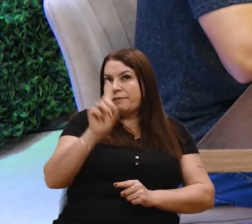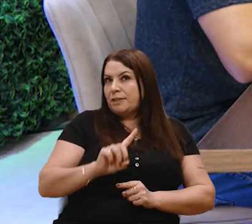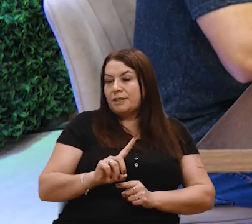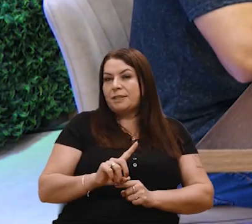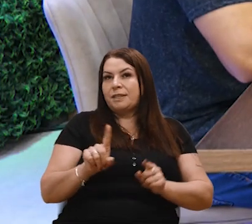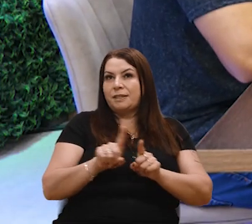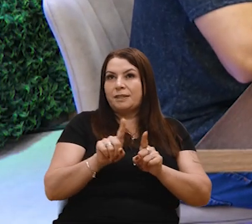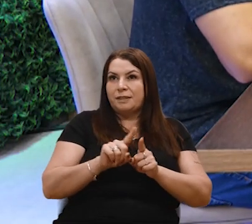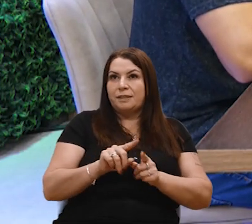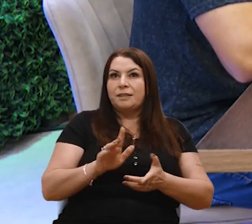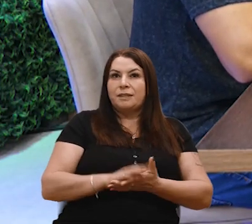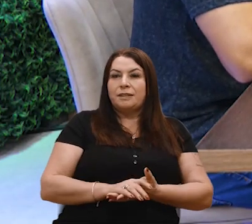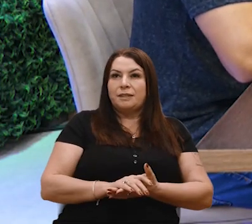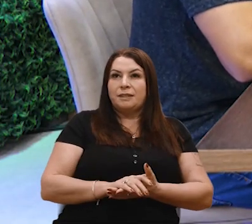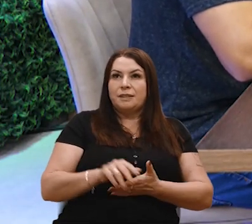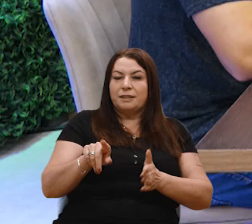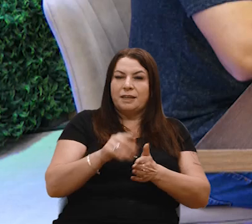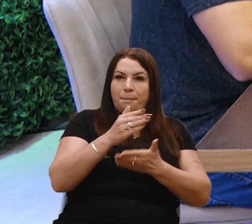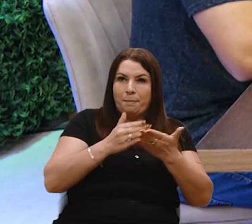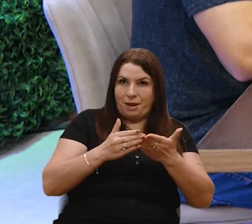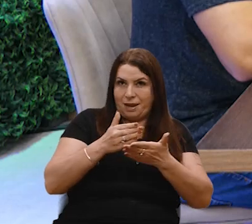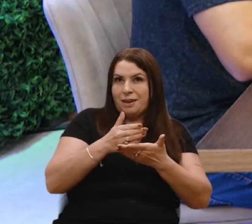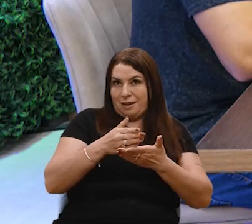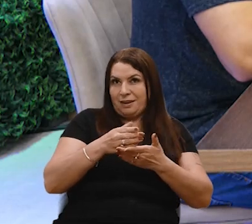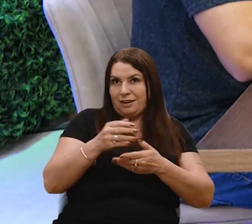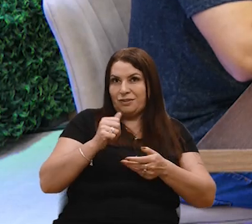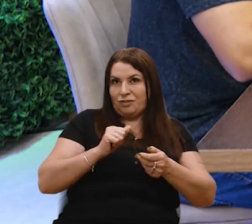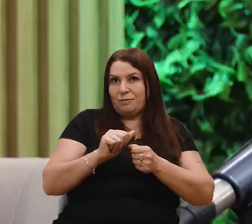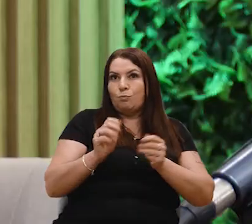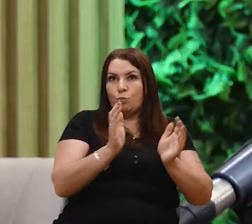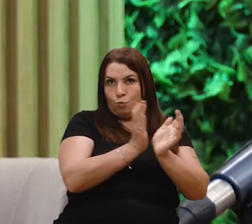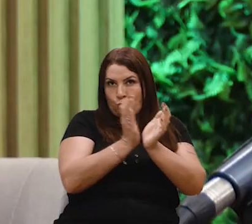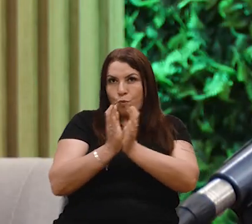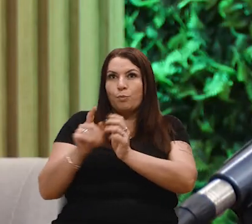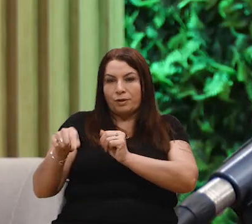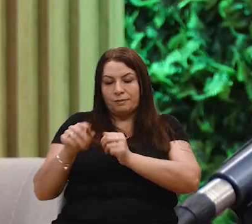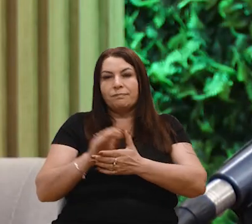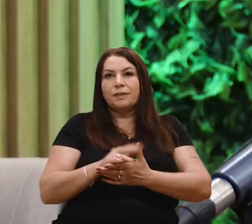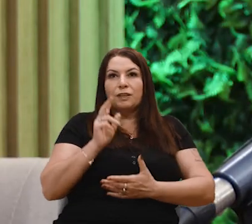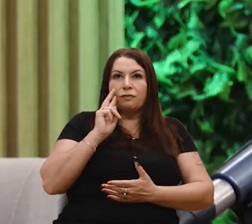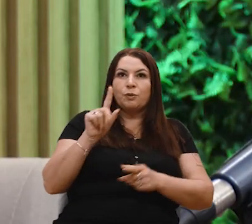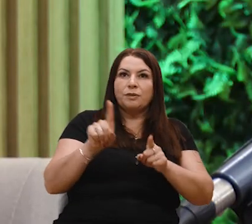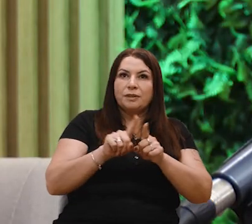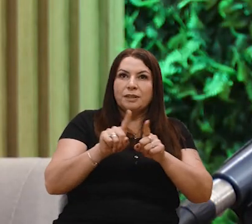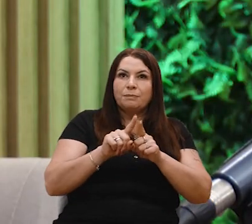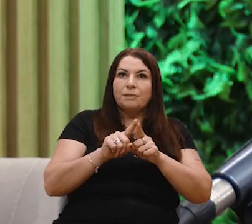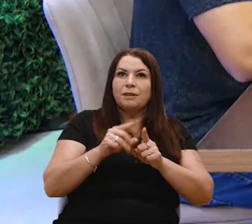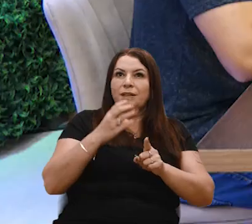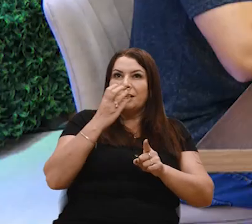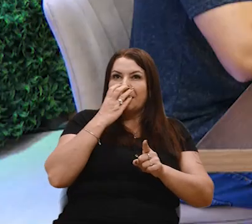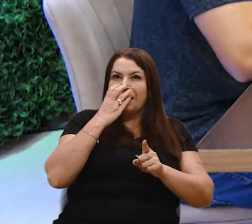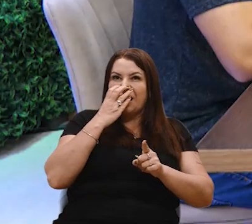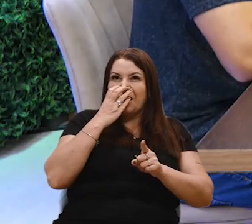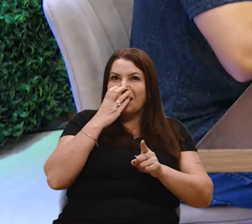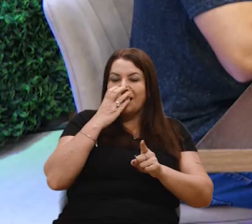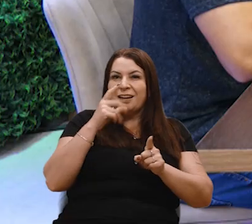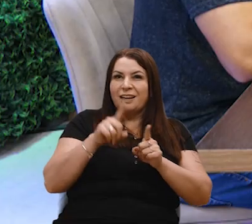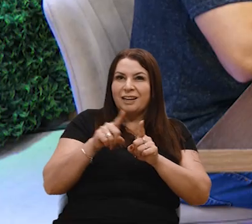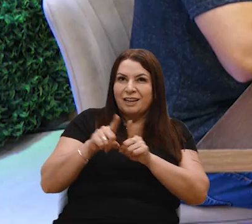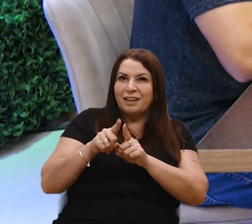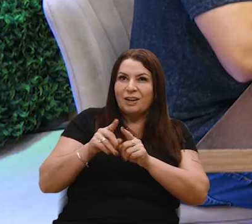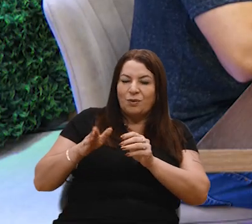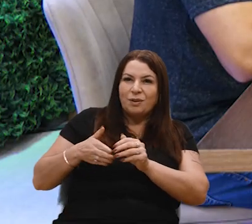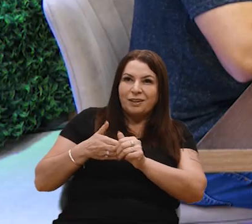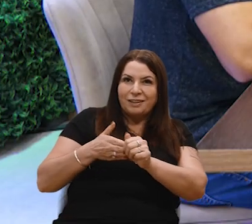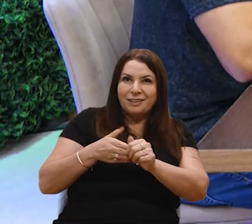com deficiência, claro. né? Tem A própria meia de Caxias tem várias categorias, é muito bacana. A gente viu até cão minhada,